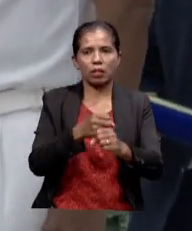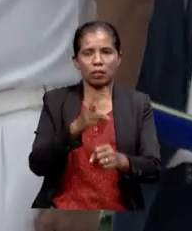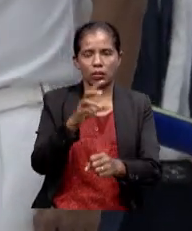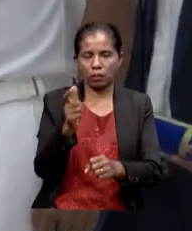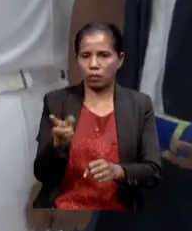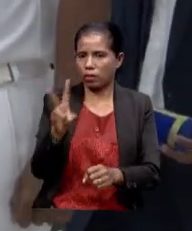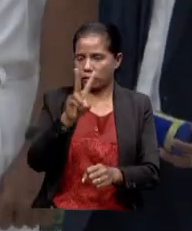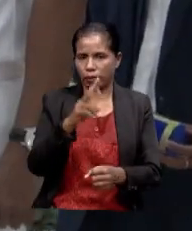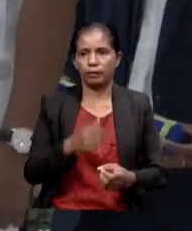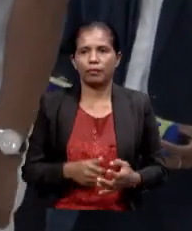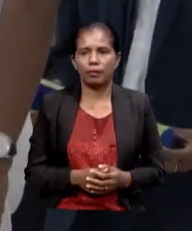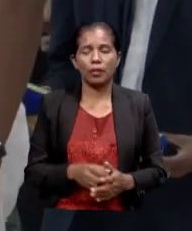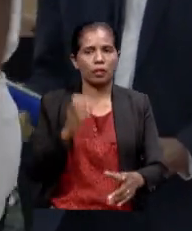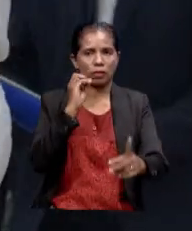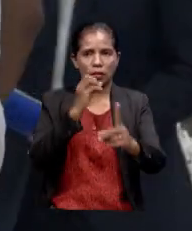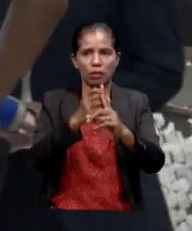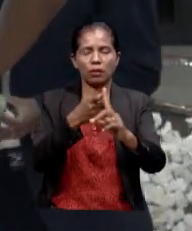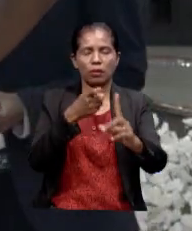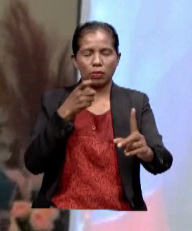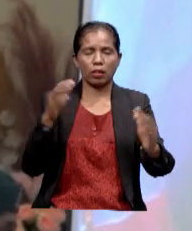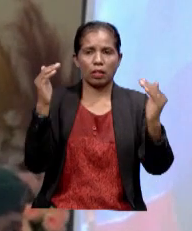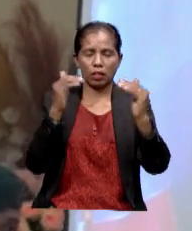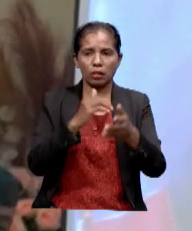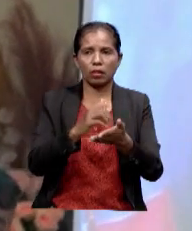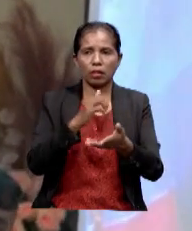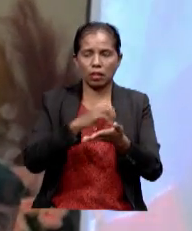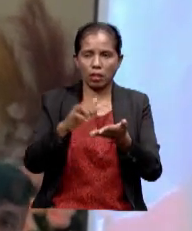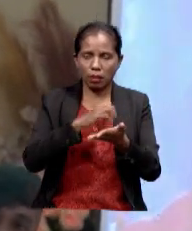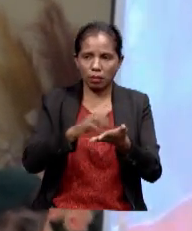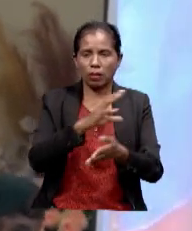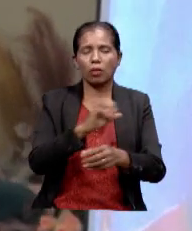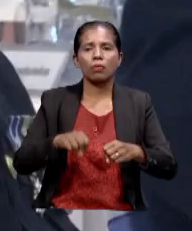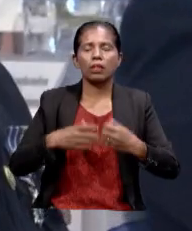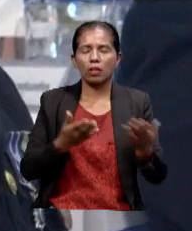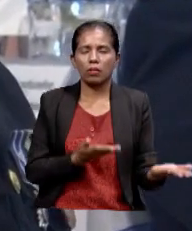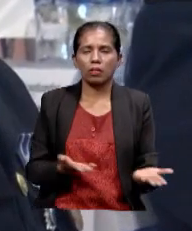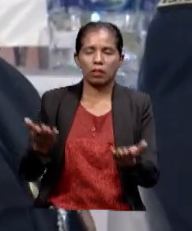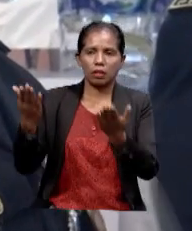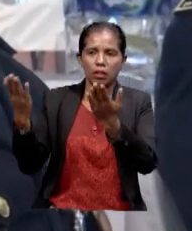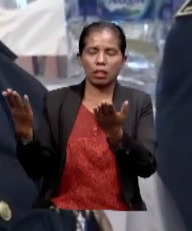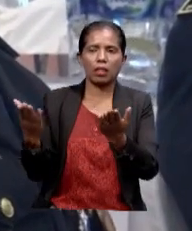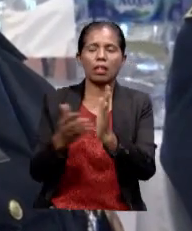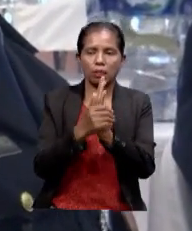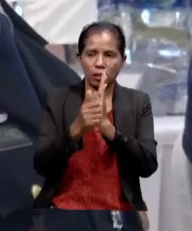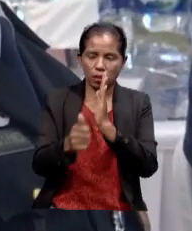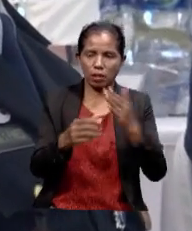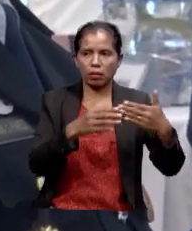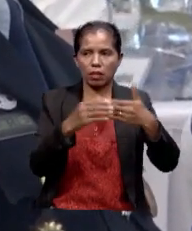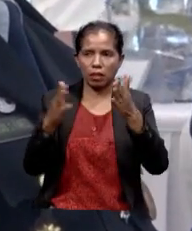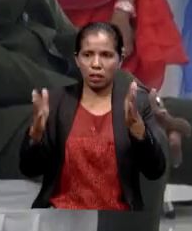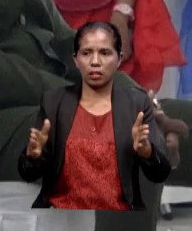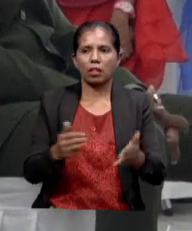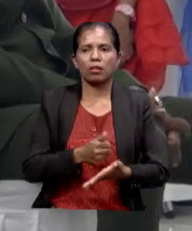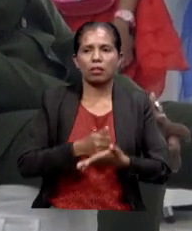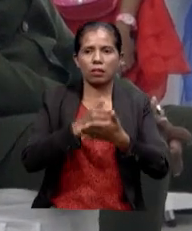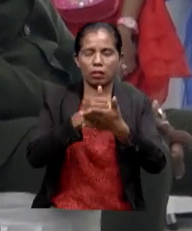resinrua. Objetivo si kursu ba superior sirade ho insa eleva sirne kapasidade ba lideransa nian ho di servi dia kliutan